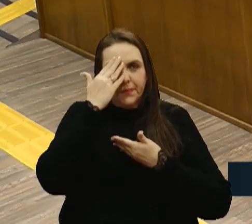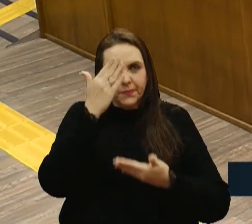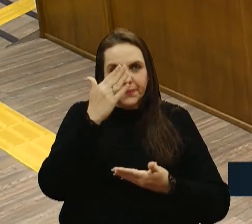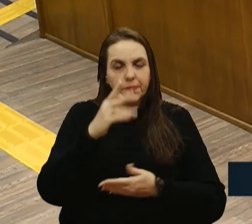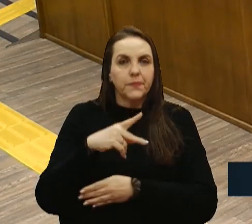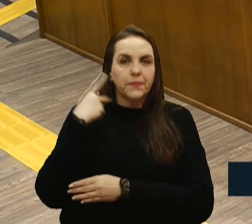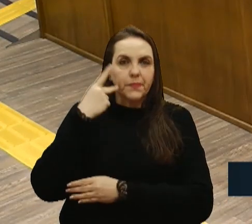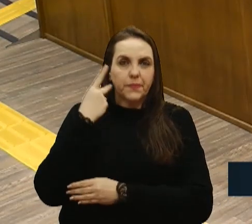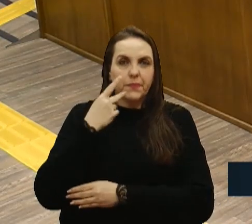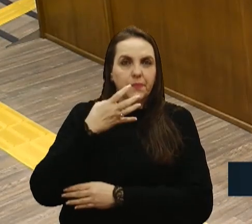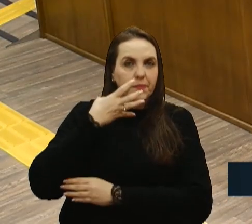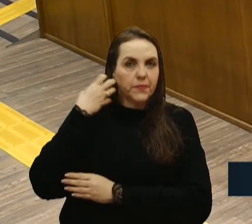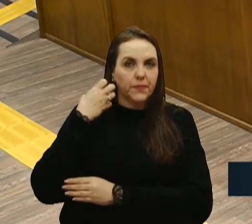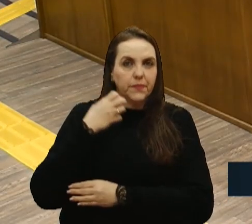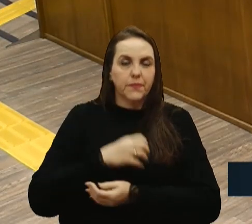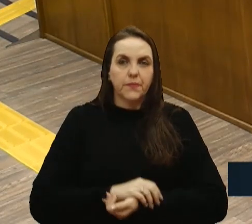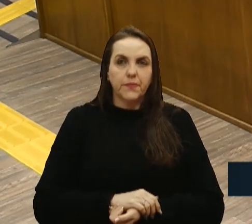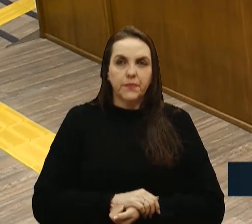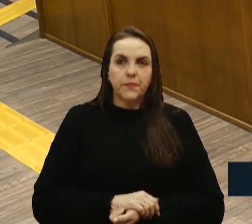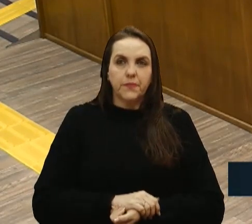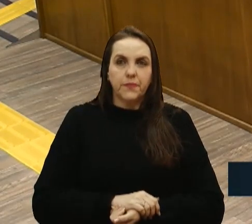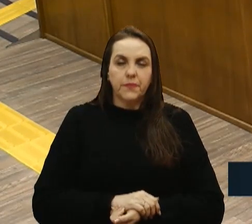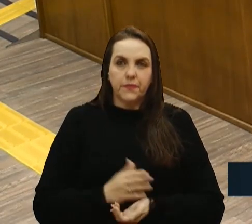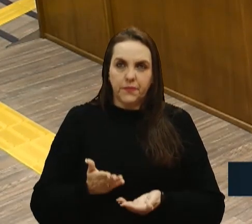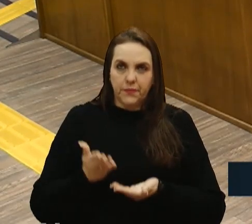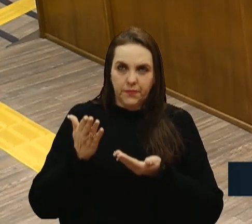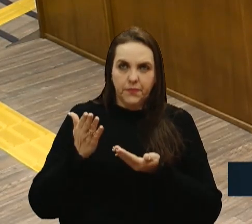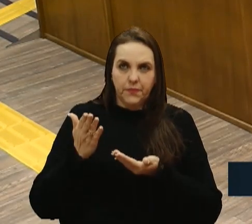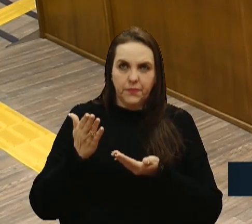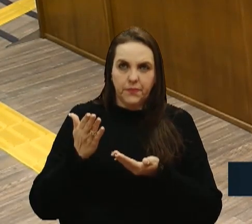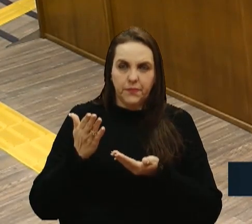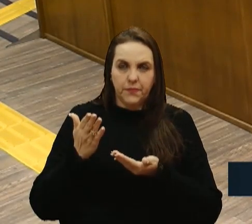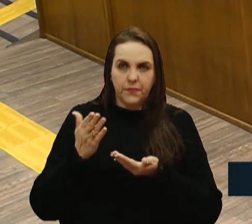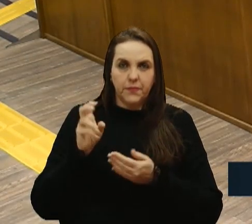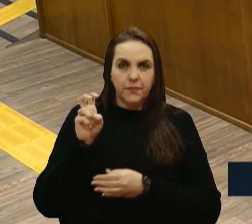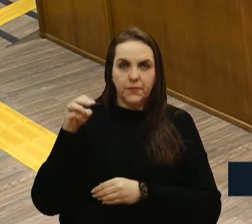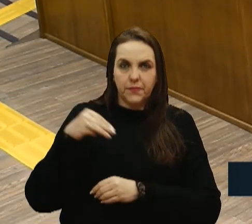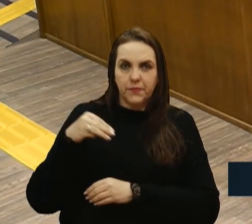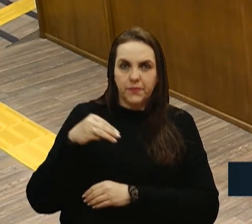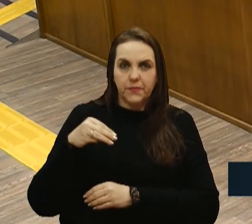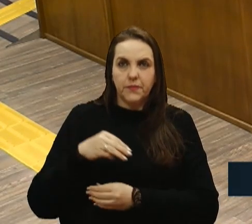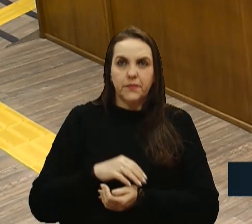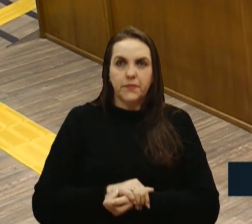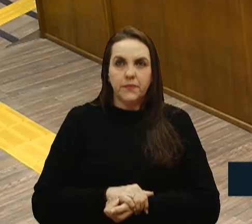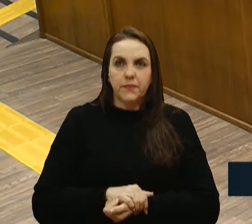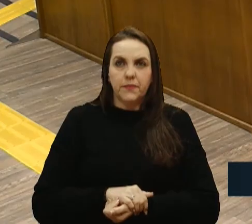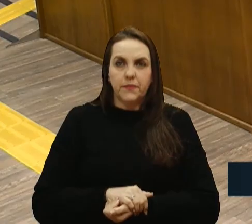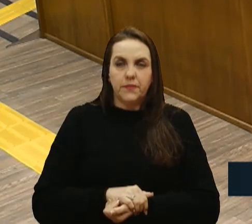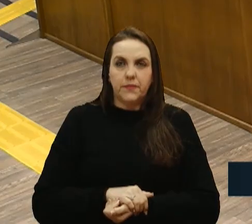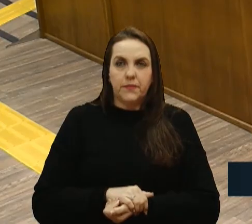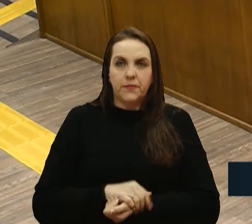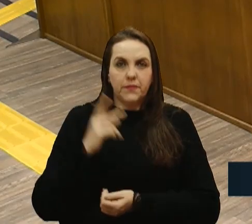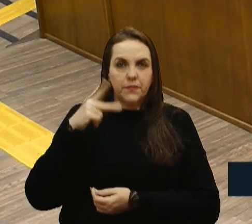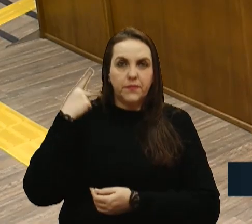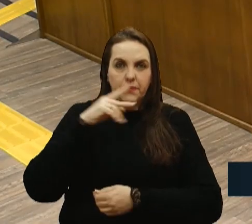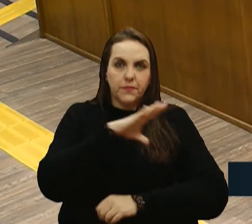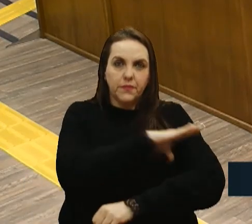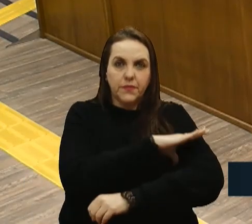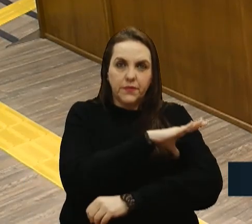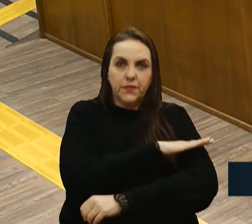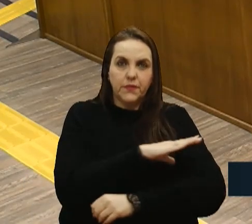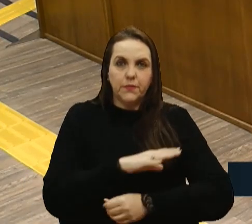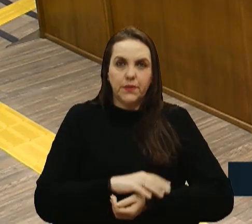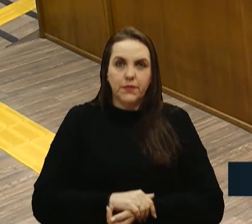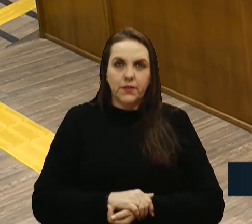Obrigado, vereador José de Abreu. Com a palavra, pela manifestação de 5 minutos, o vereador Capitão Ramon, da